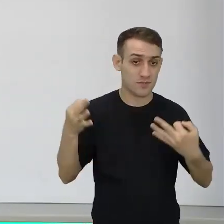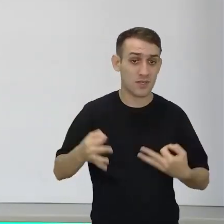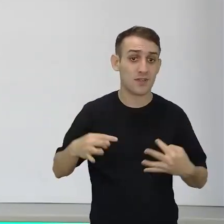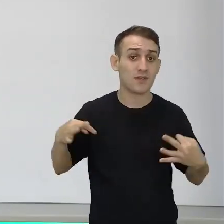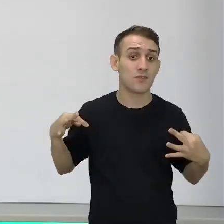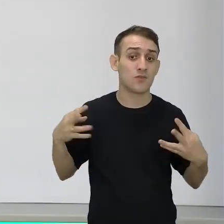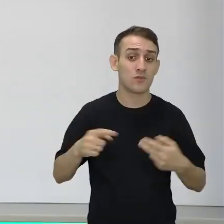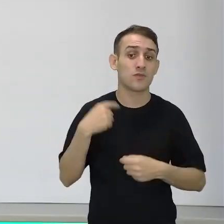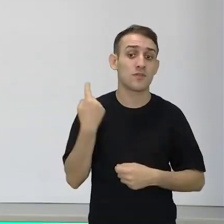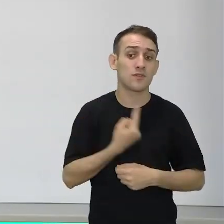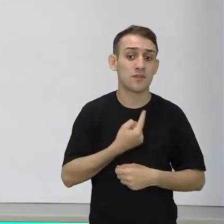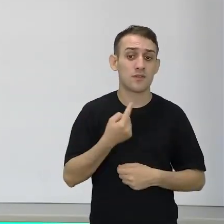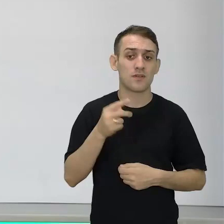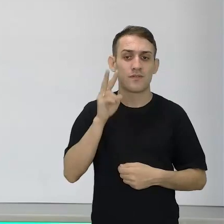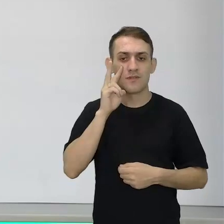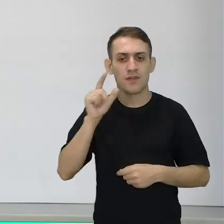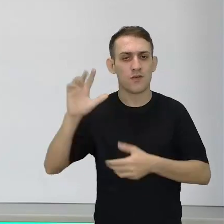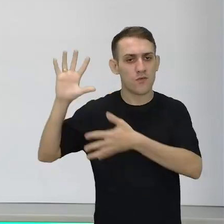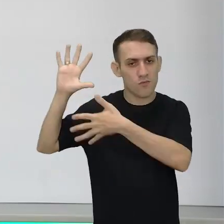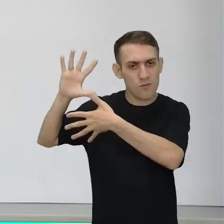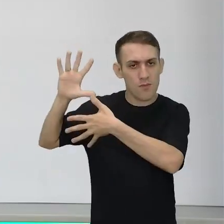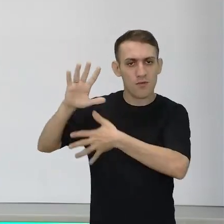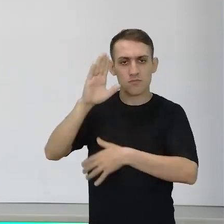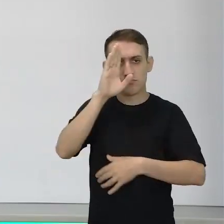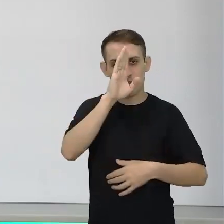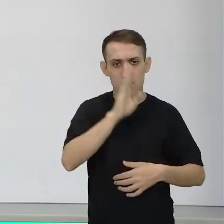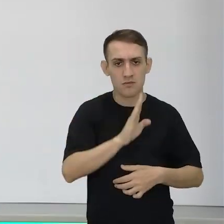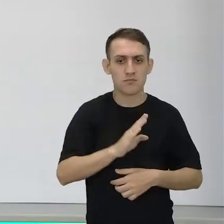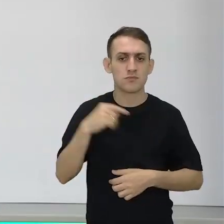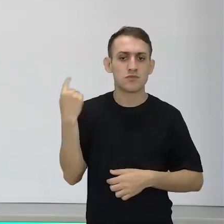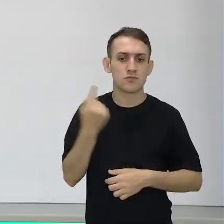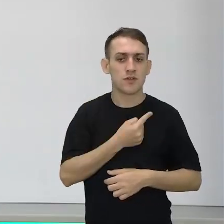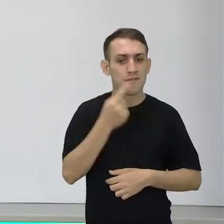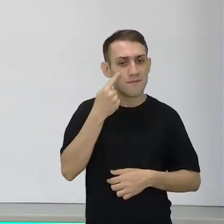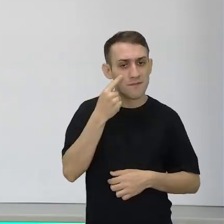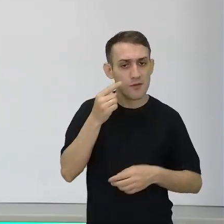toda vez que eu olho aí o mapa do Brasil e eu remeto